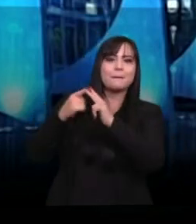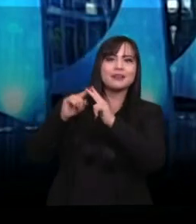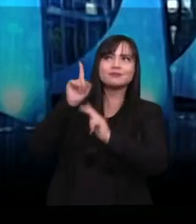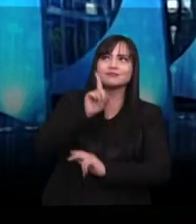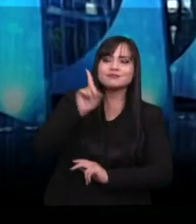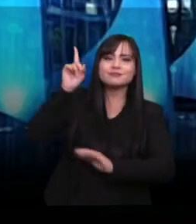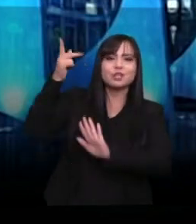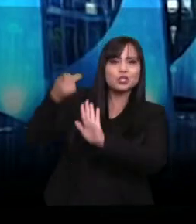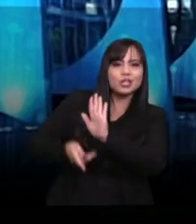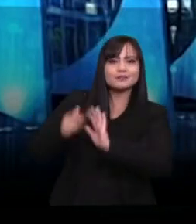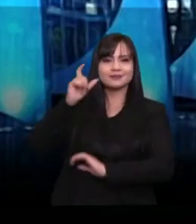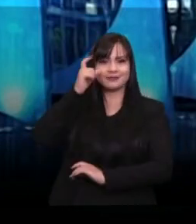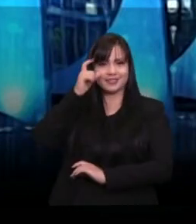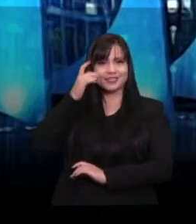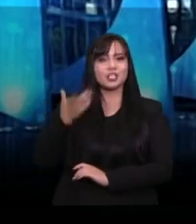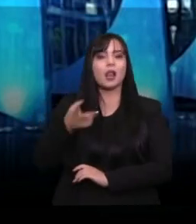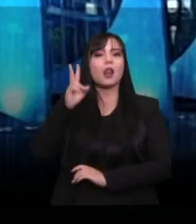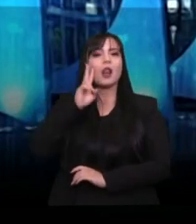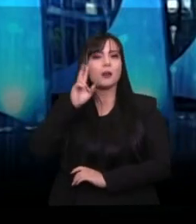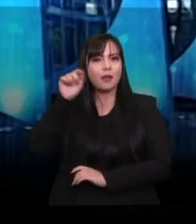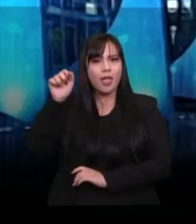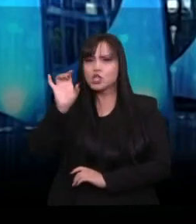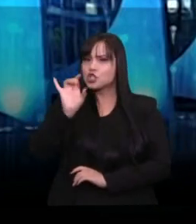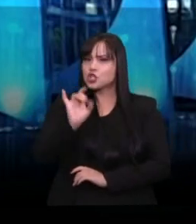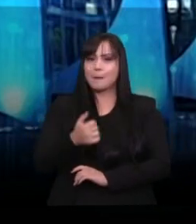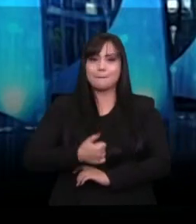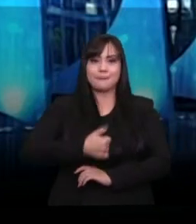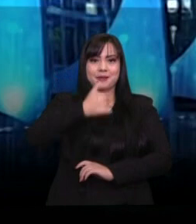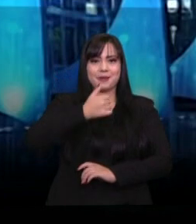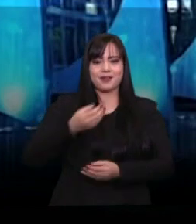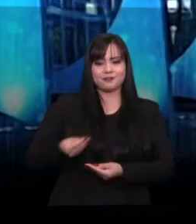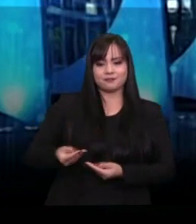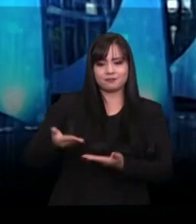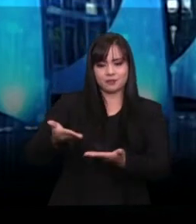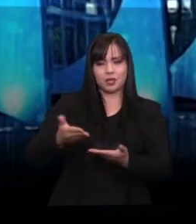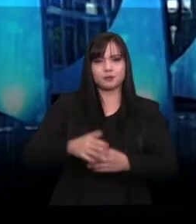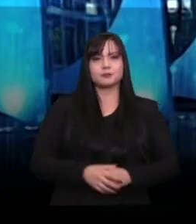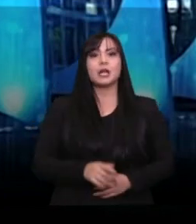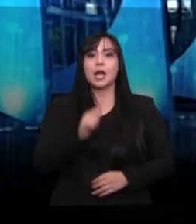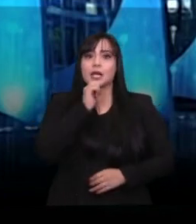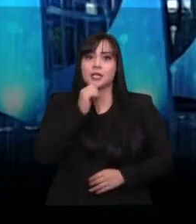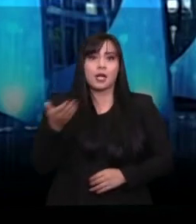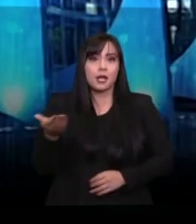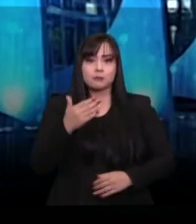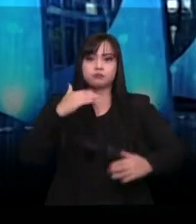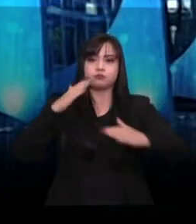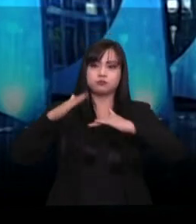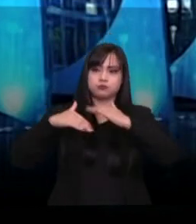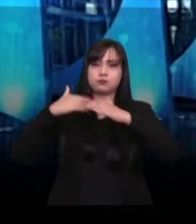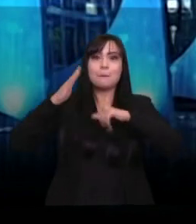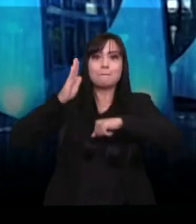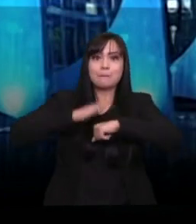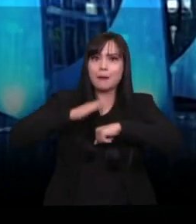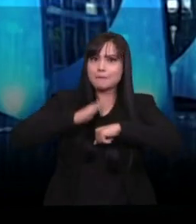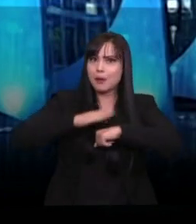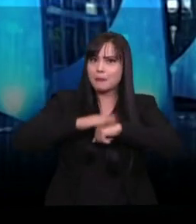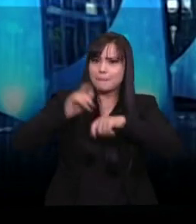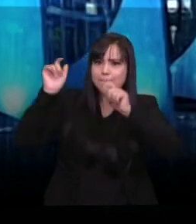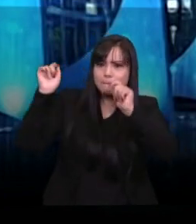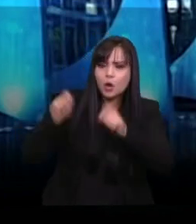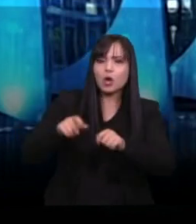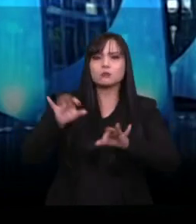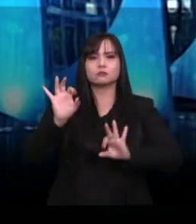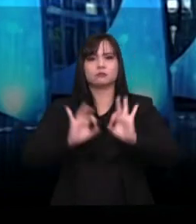interessante e lembre-se essa é apenas a primeira entrega ainda pretendemos desenvolver mais funcionalidades que